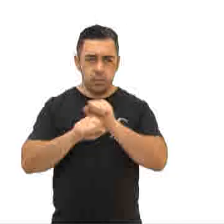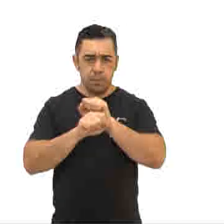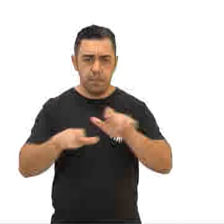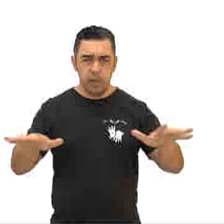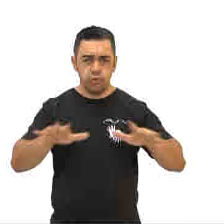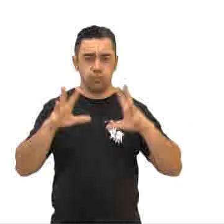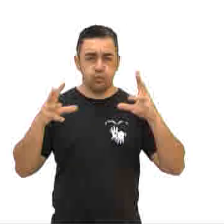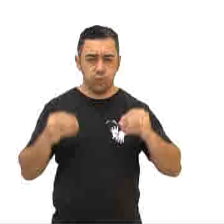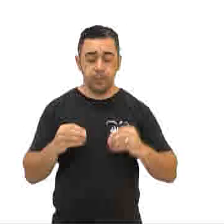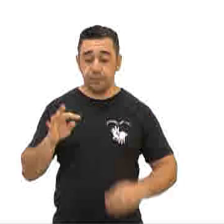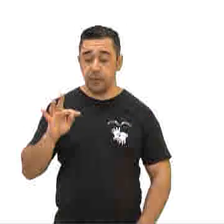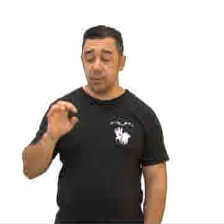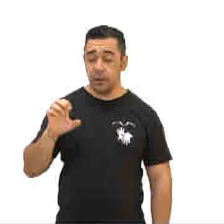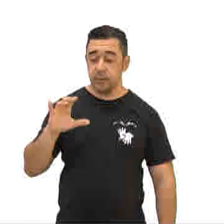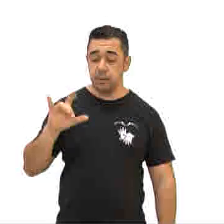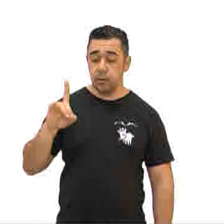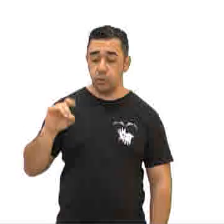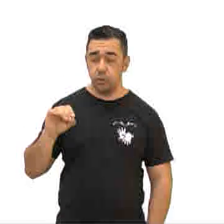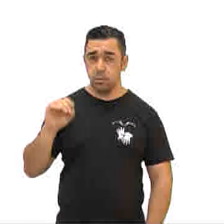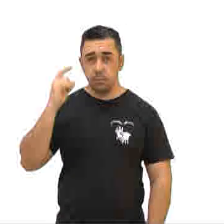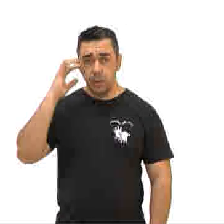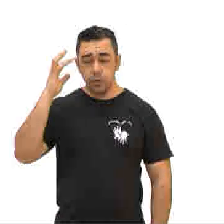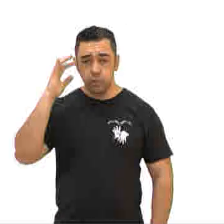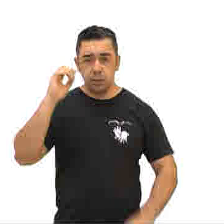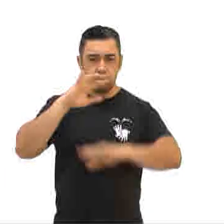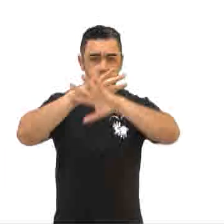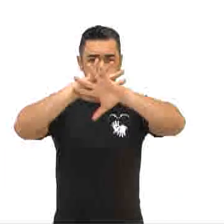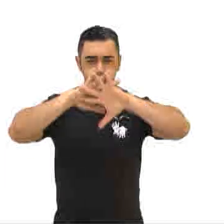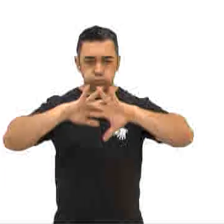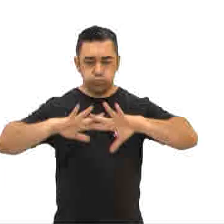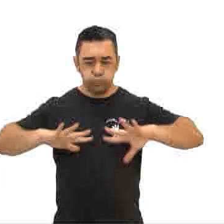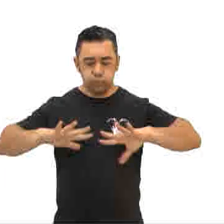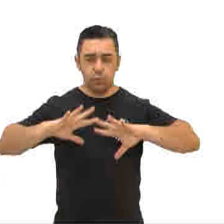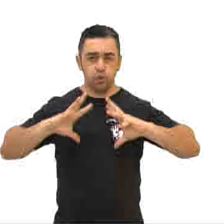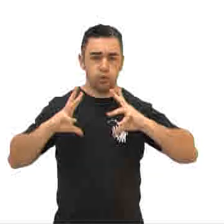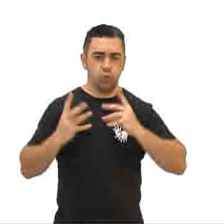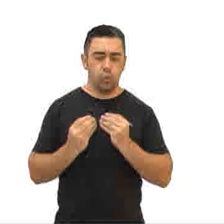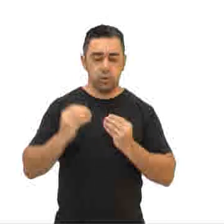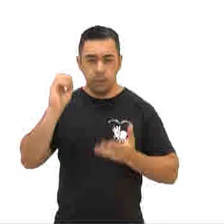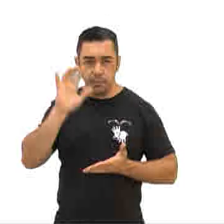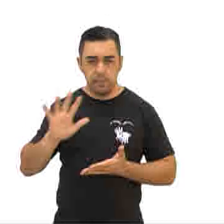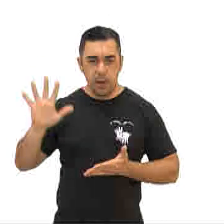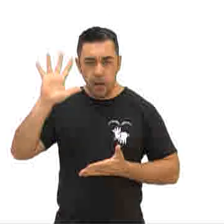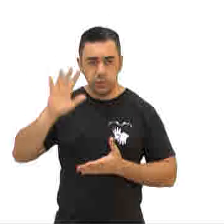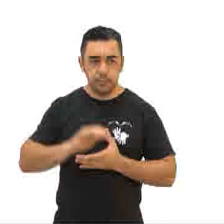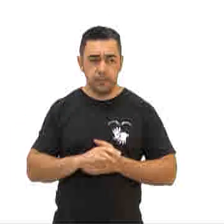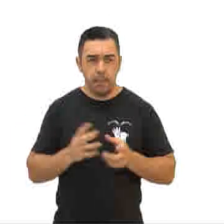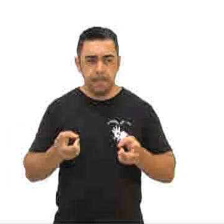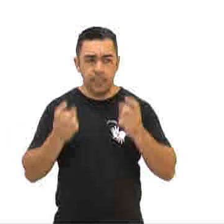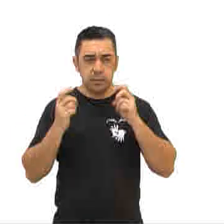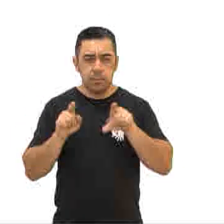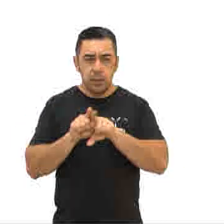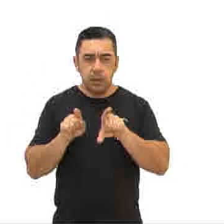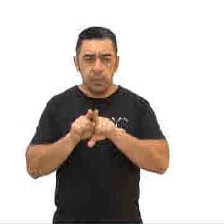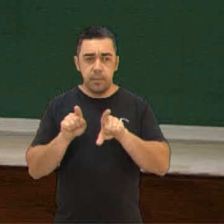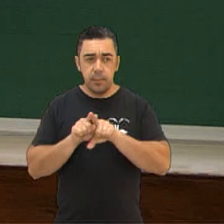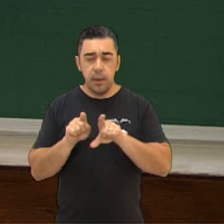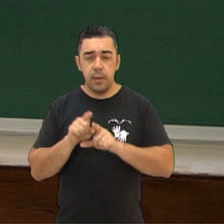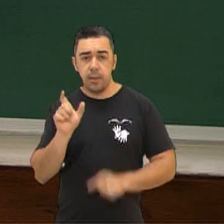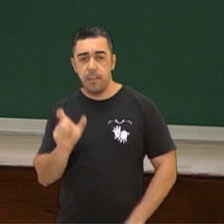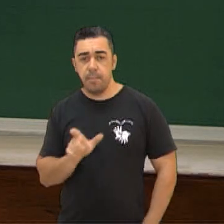todos, tecido em uma tela, num todo, é uma imagem. Observem, inclusive, que a palavra